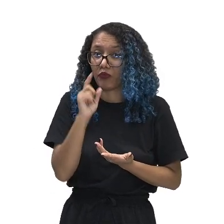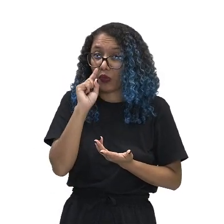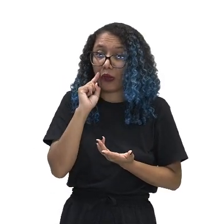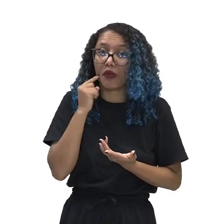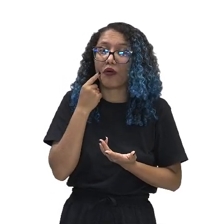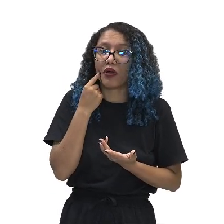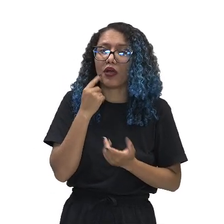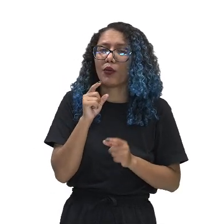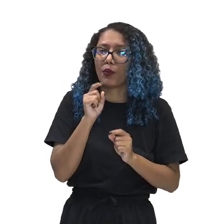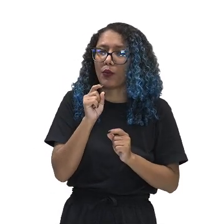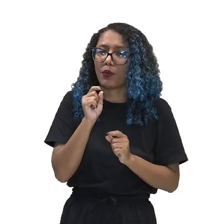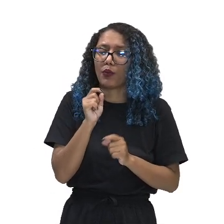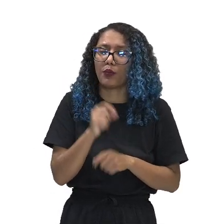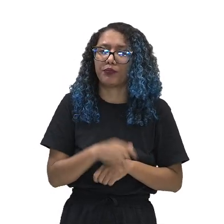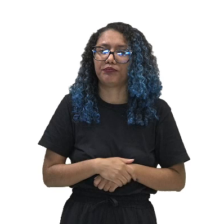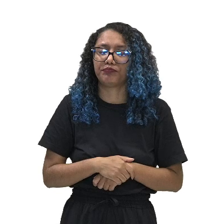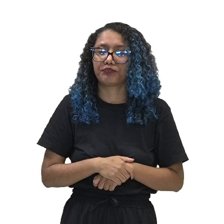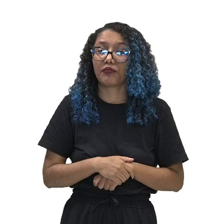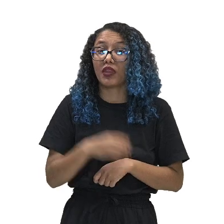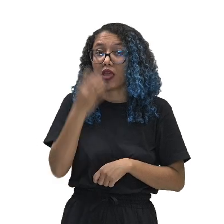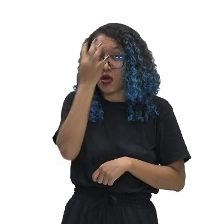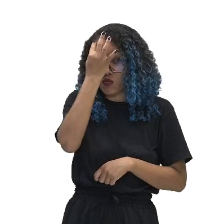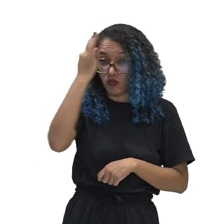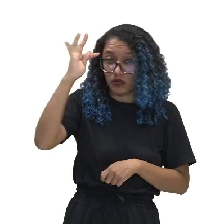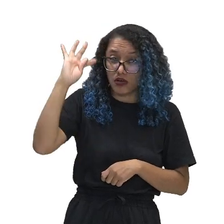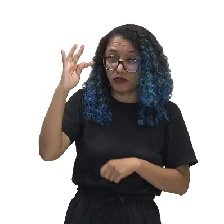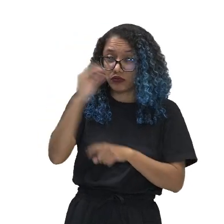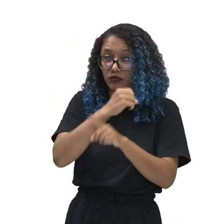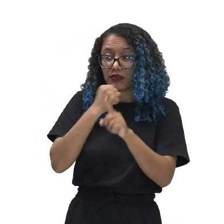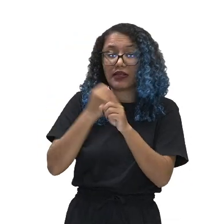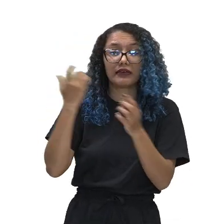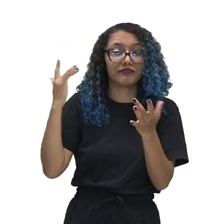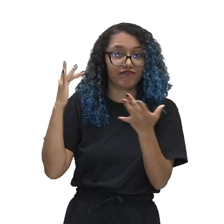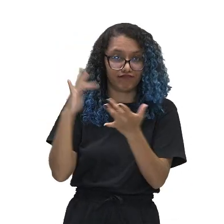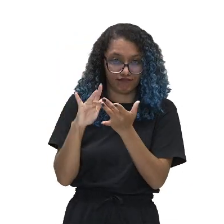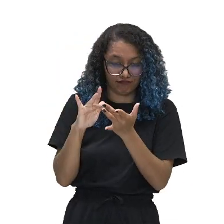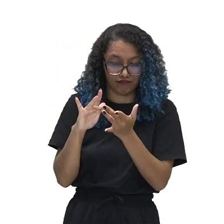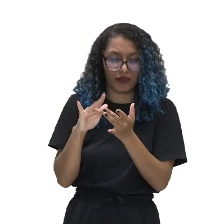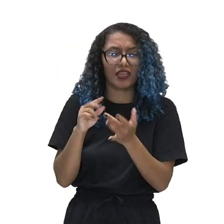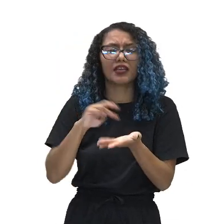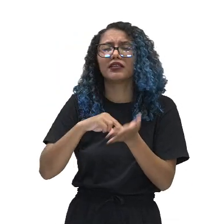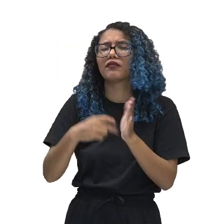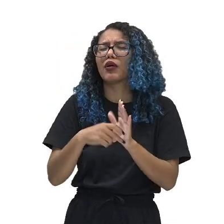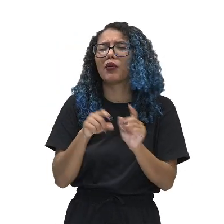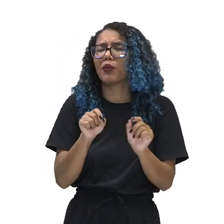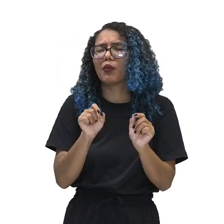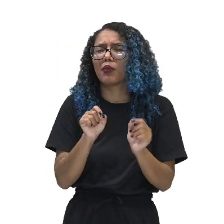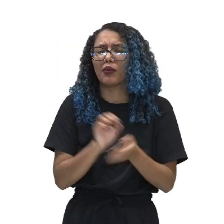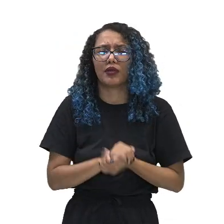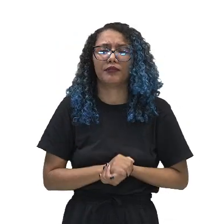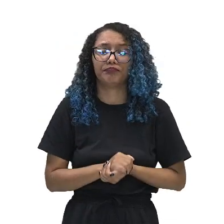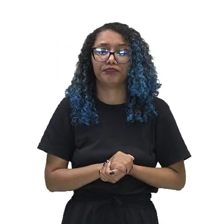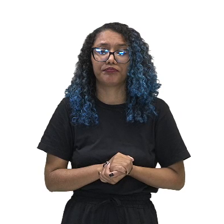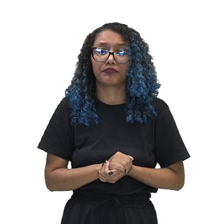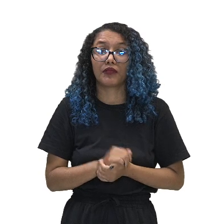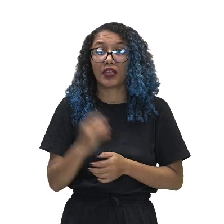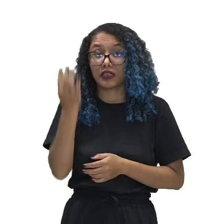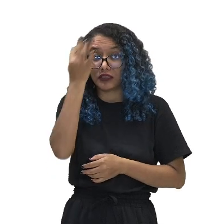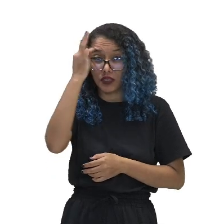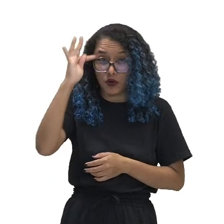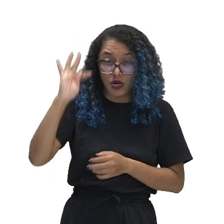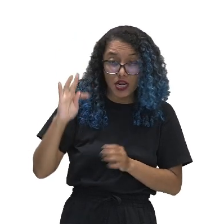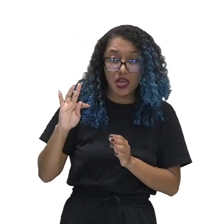um teórico, sociólogo clássico. Significa que suas teorias são